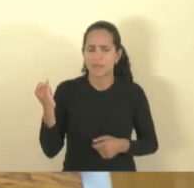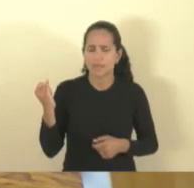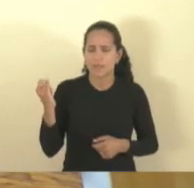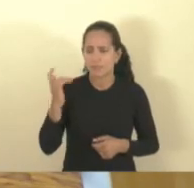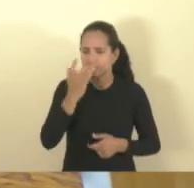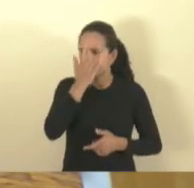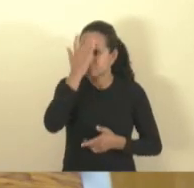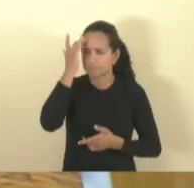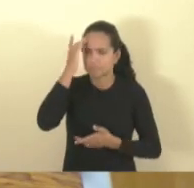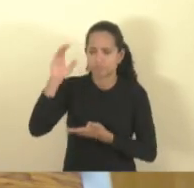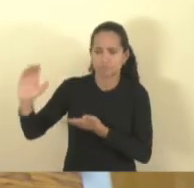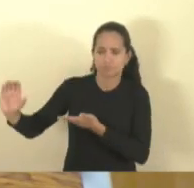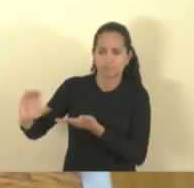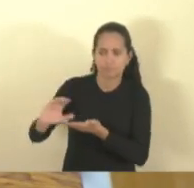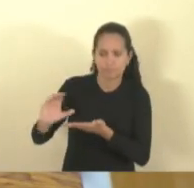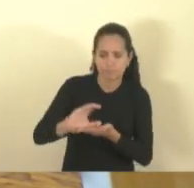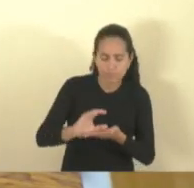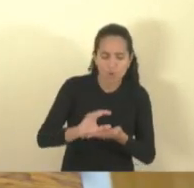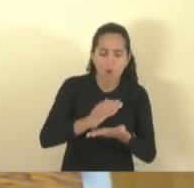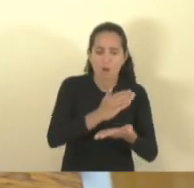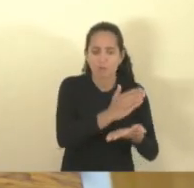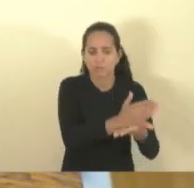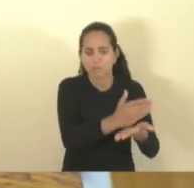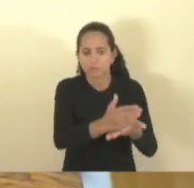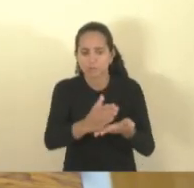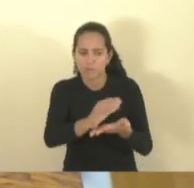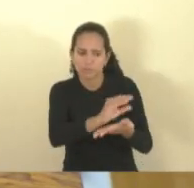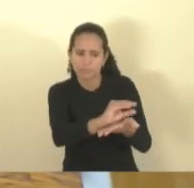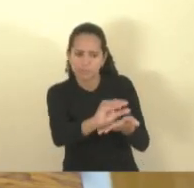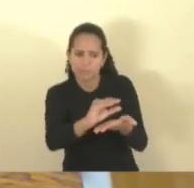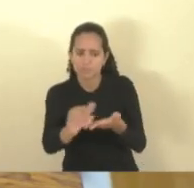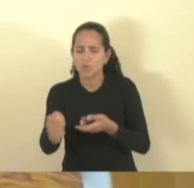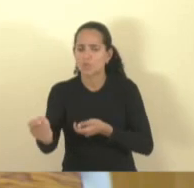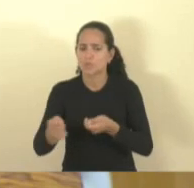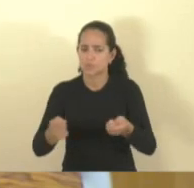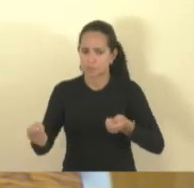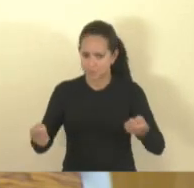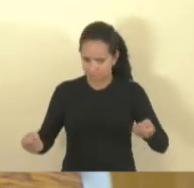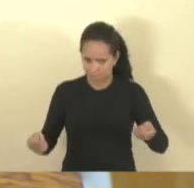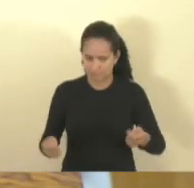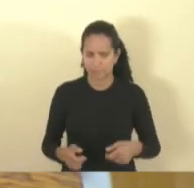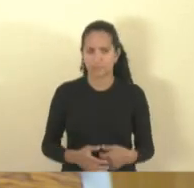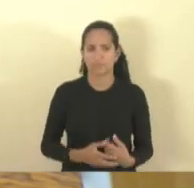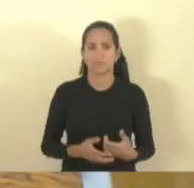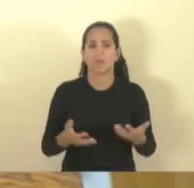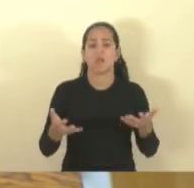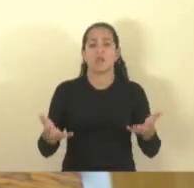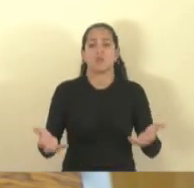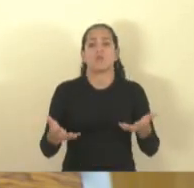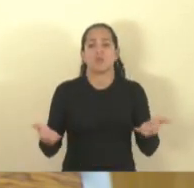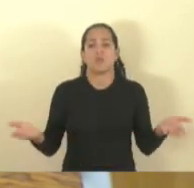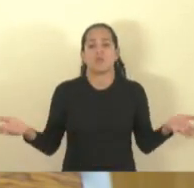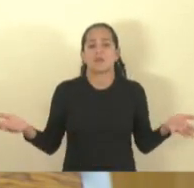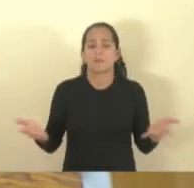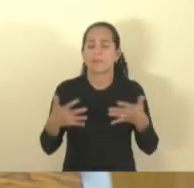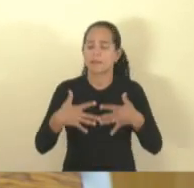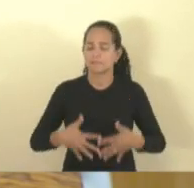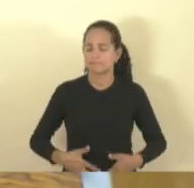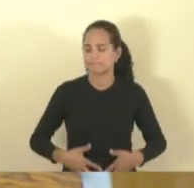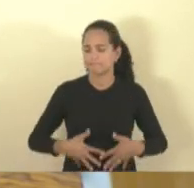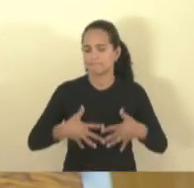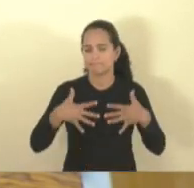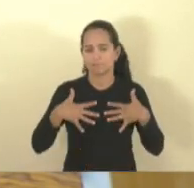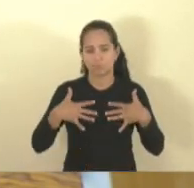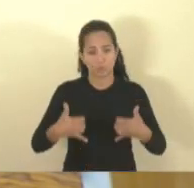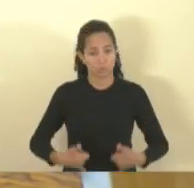trazidos pelos consultores. E eu queria, com imensa satisfação e orgulho de